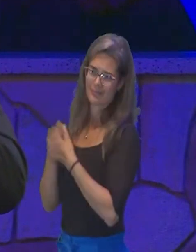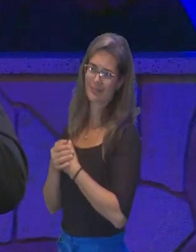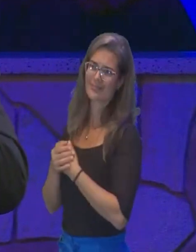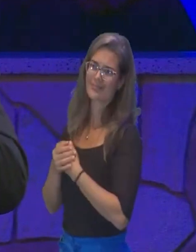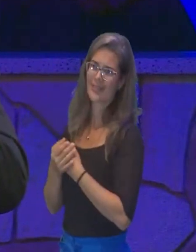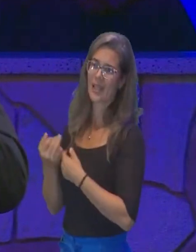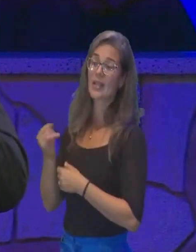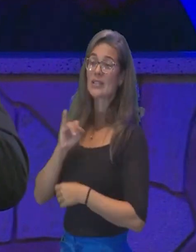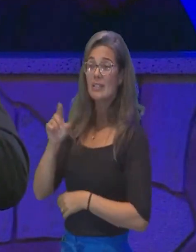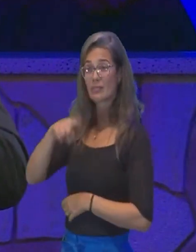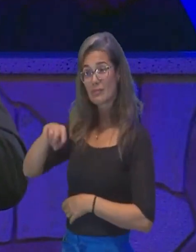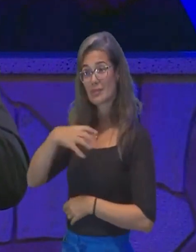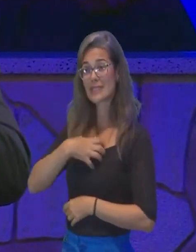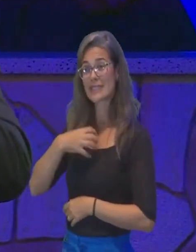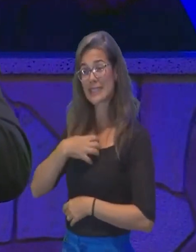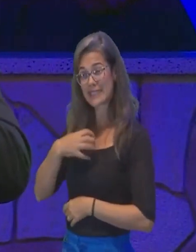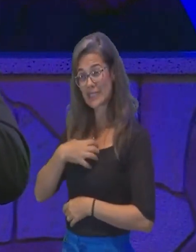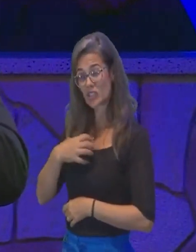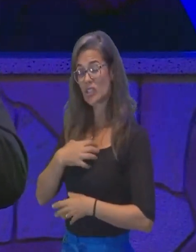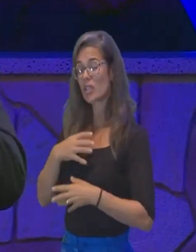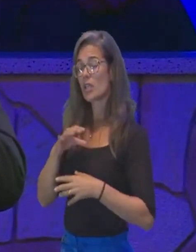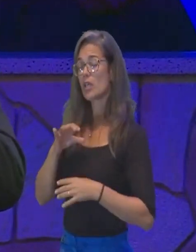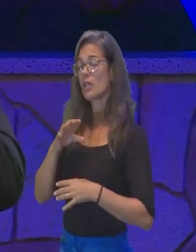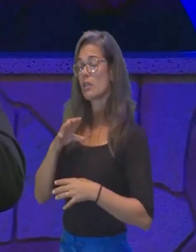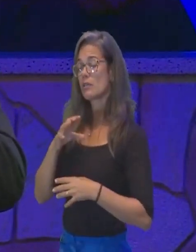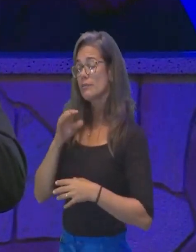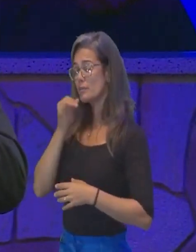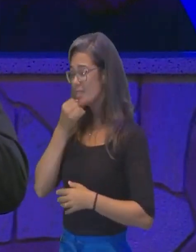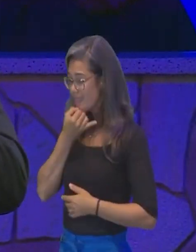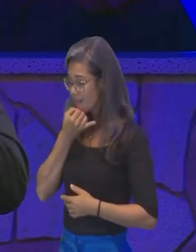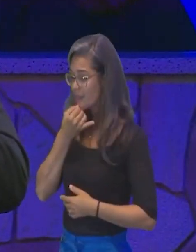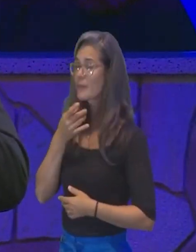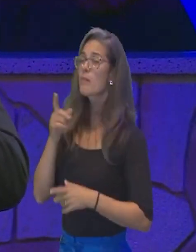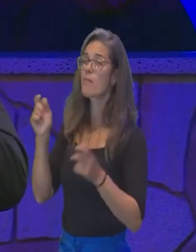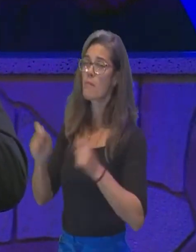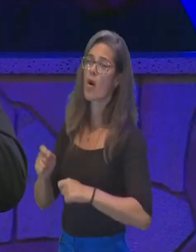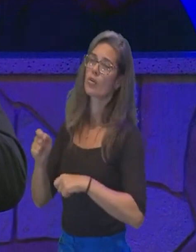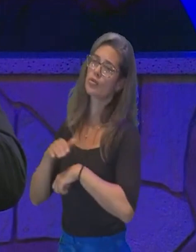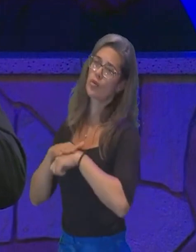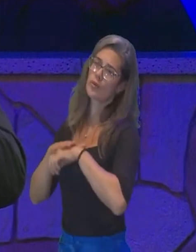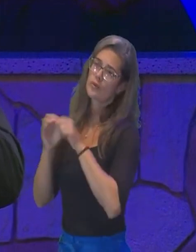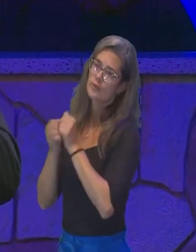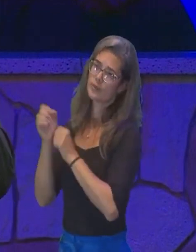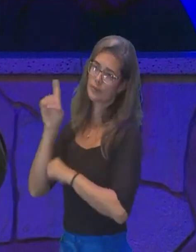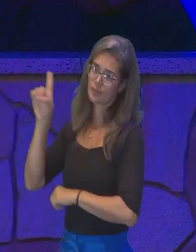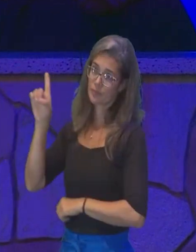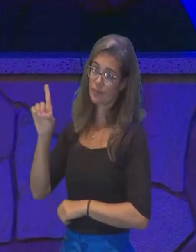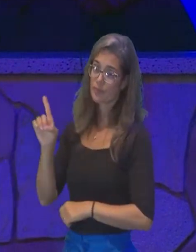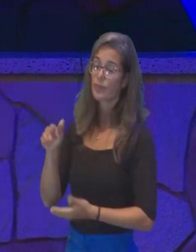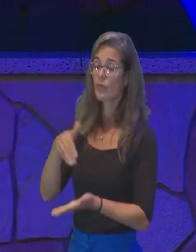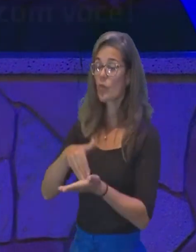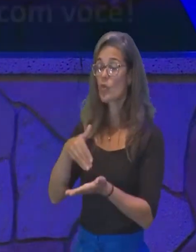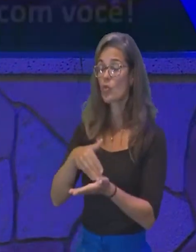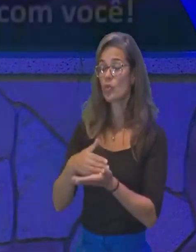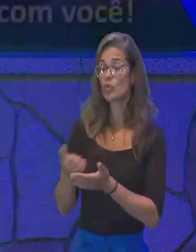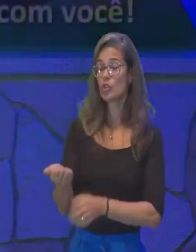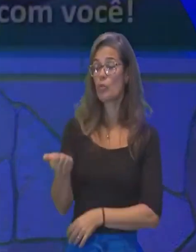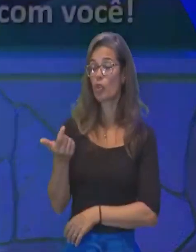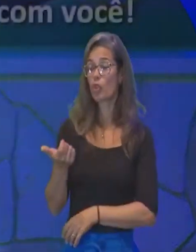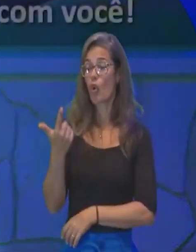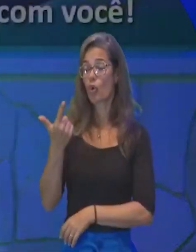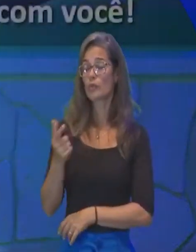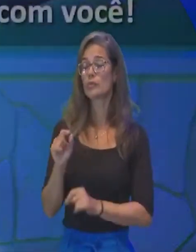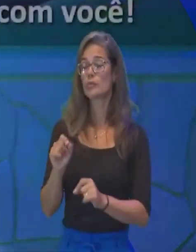do Senhor, querido. Diga tudo o que você está sentindo. E por fim, 12,